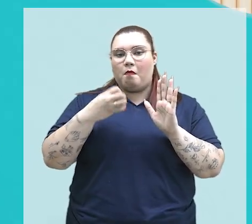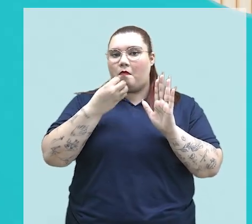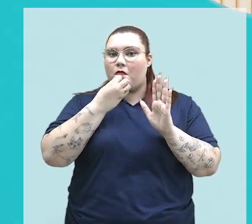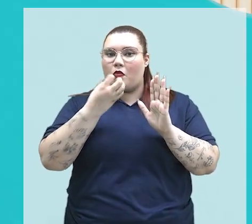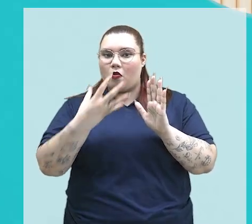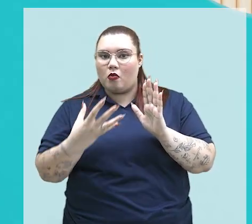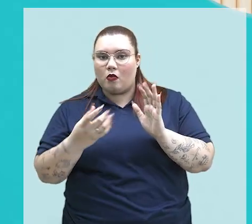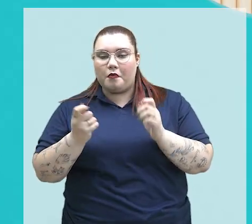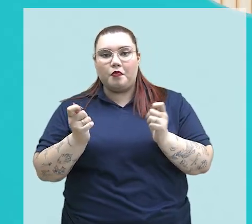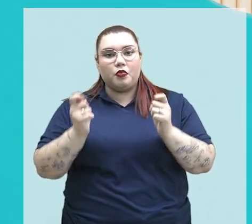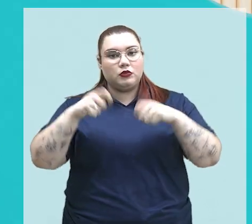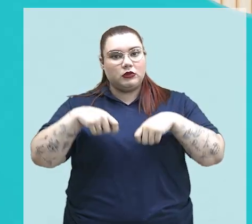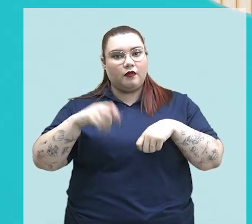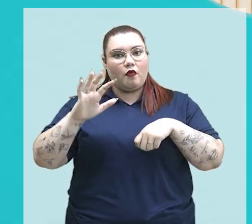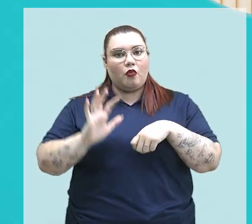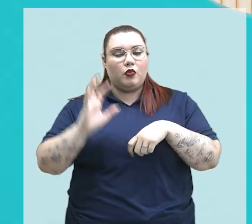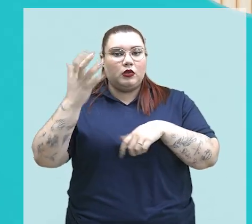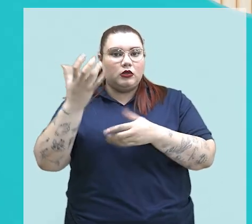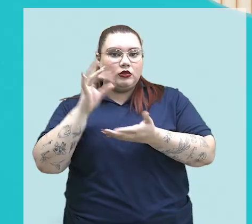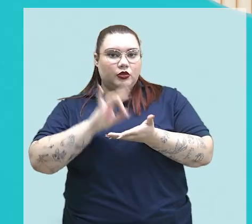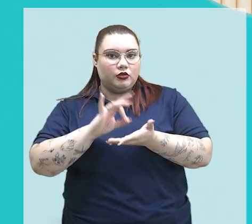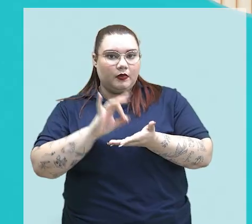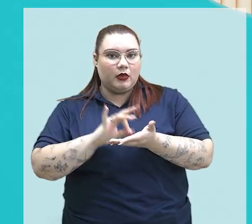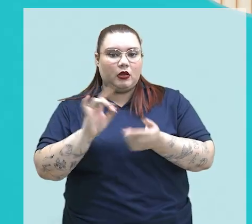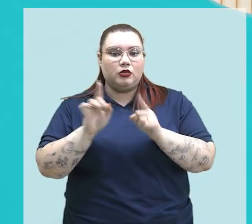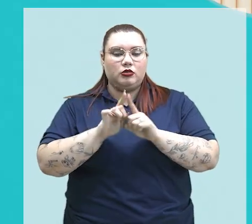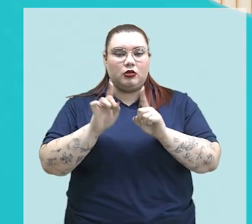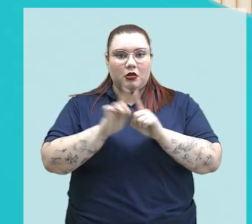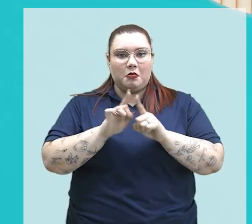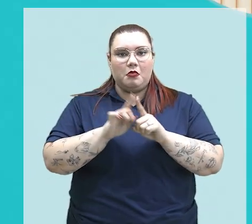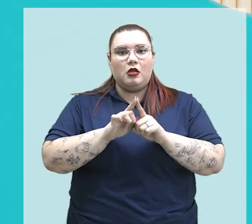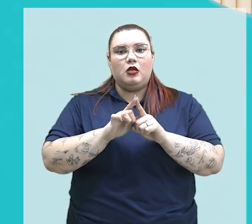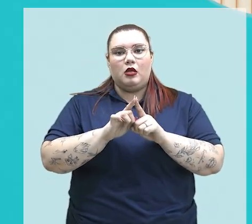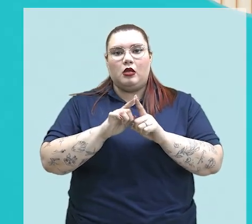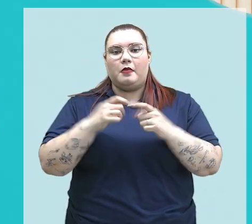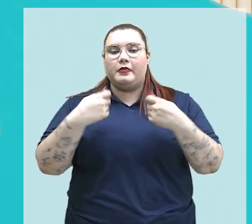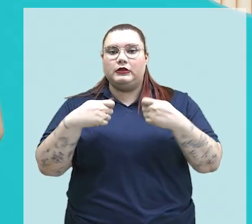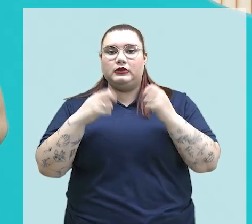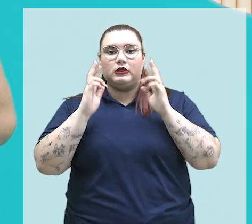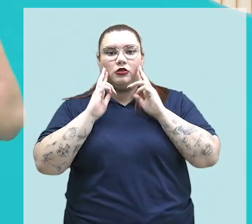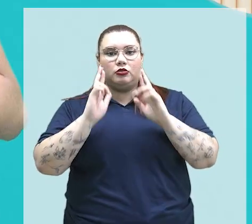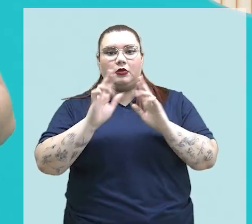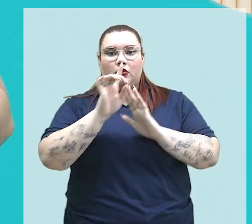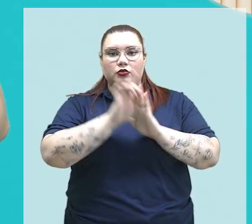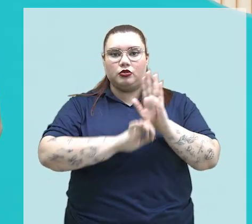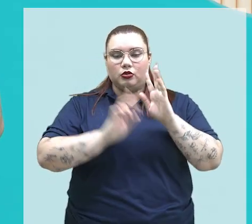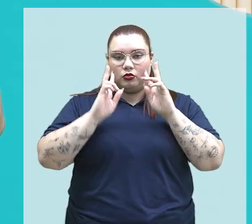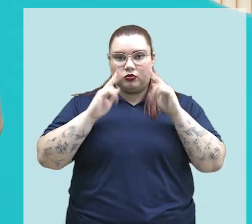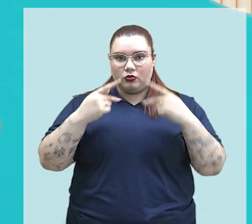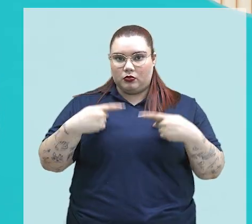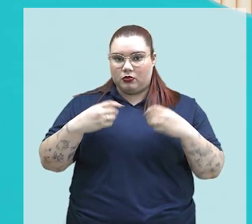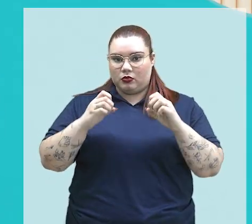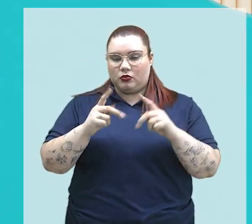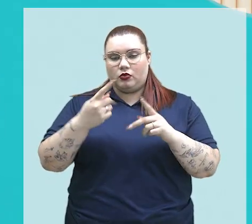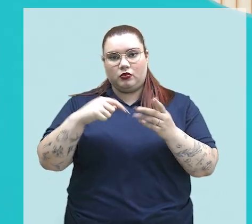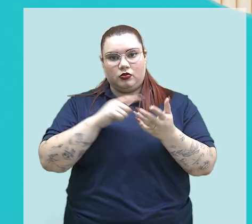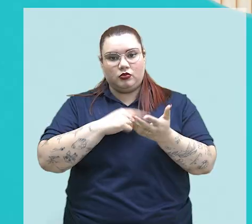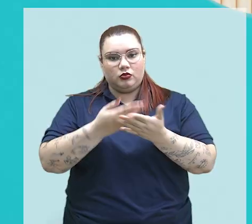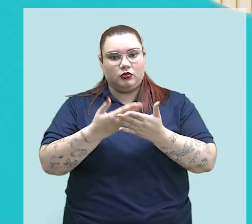realmente aconteça e que ela não fira os direitos humanos, tá? Nós já vimos em outras aulas